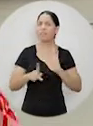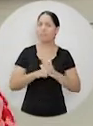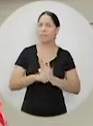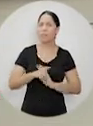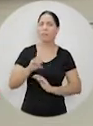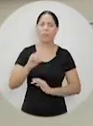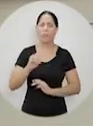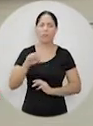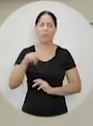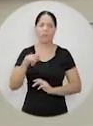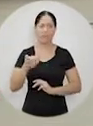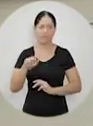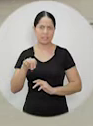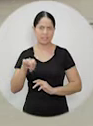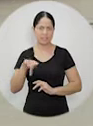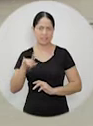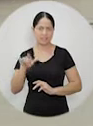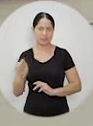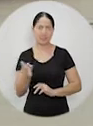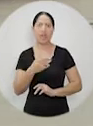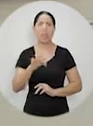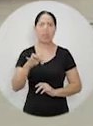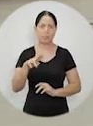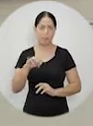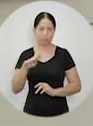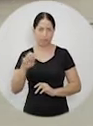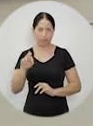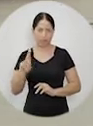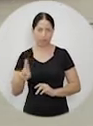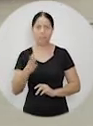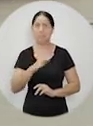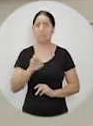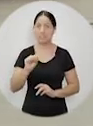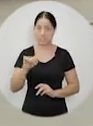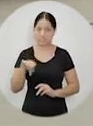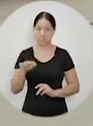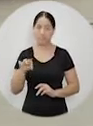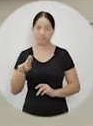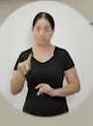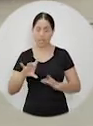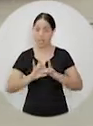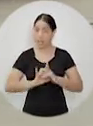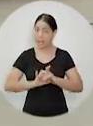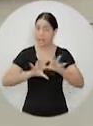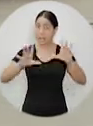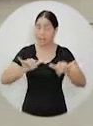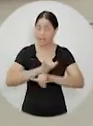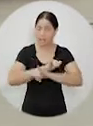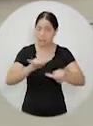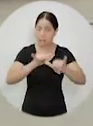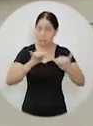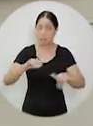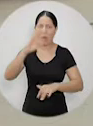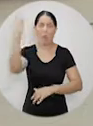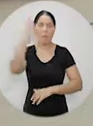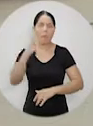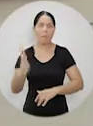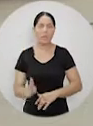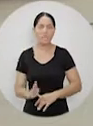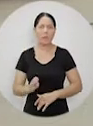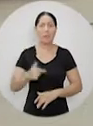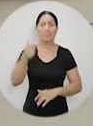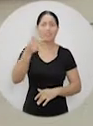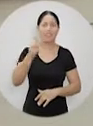organização Repórteres Sem Fronteiras divulgou um ranking sobre os países com mais liberdade de imprensa. O Brasil ocupa